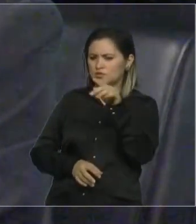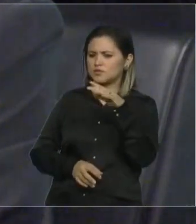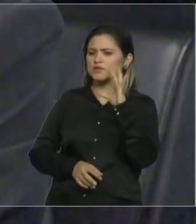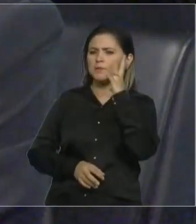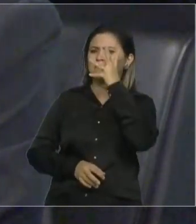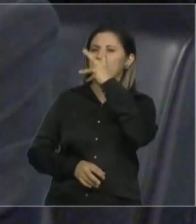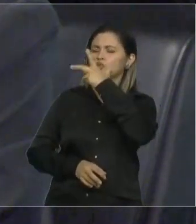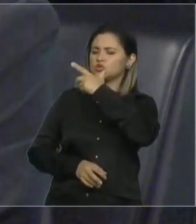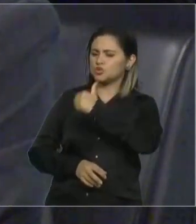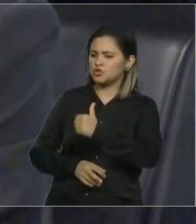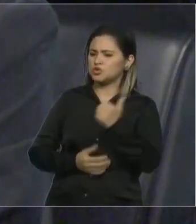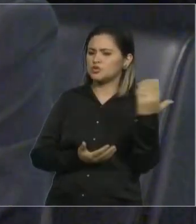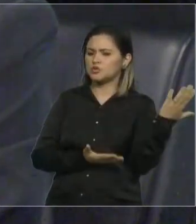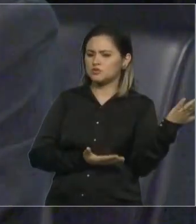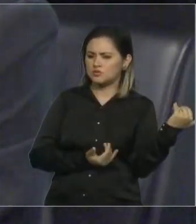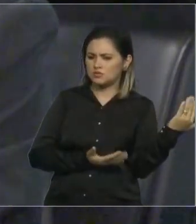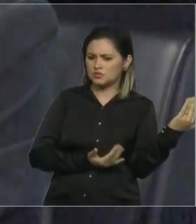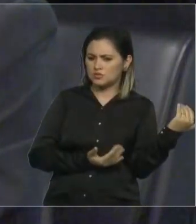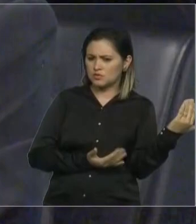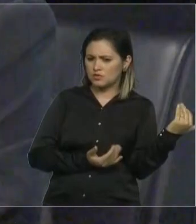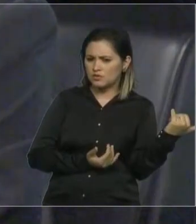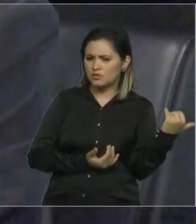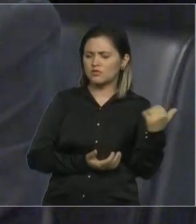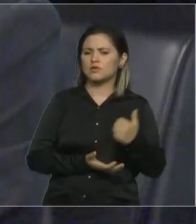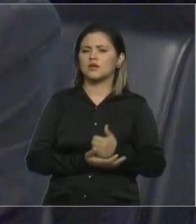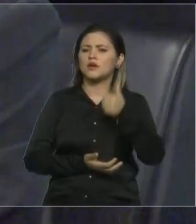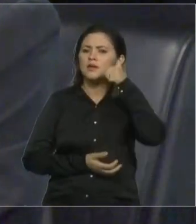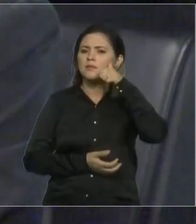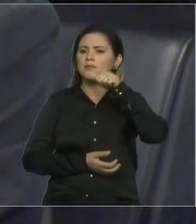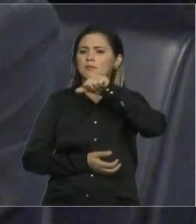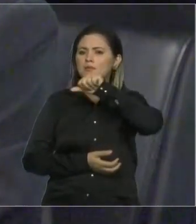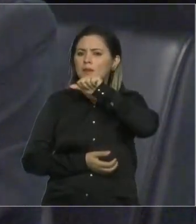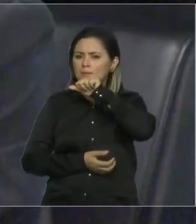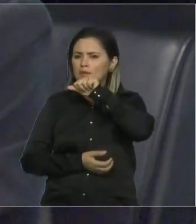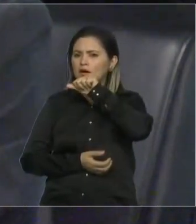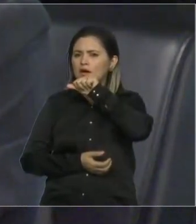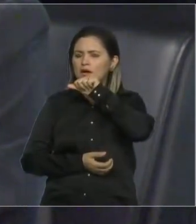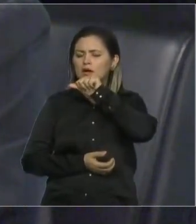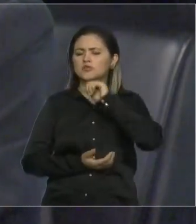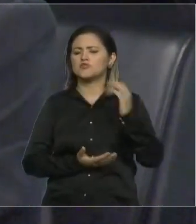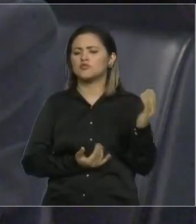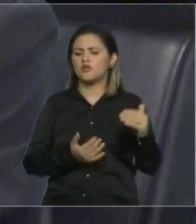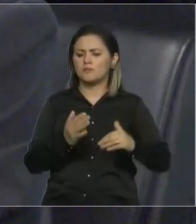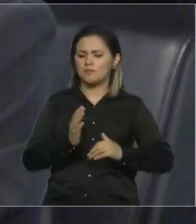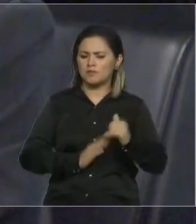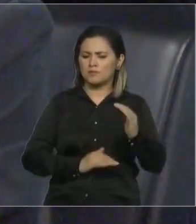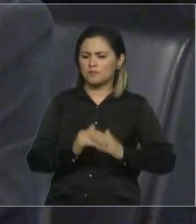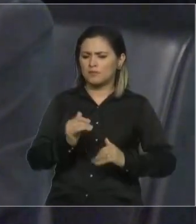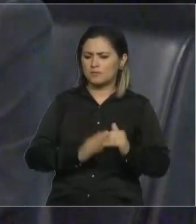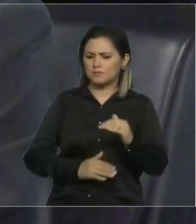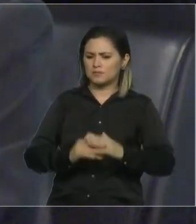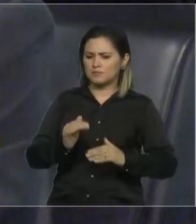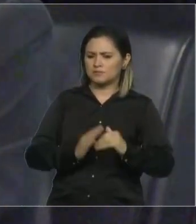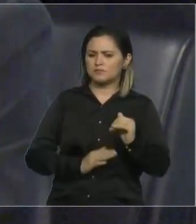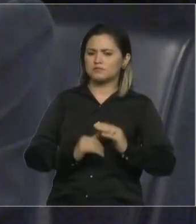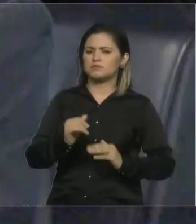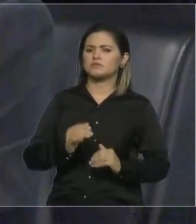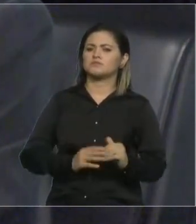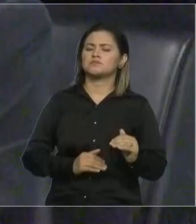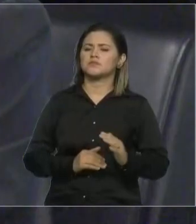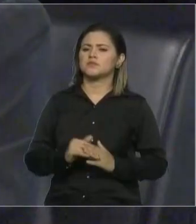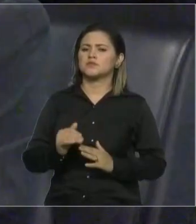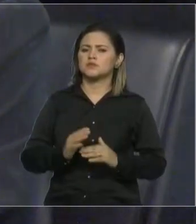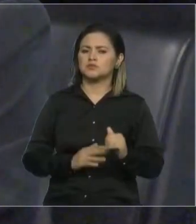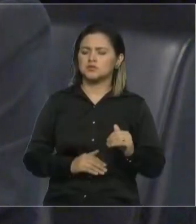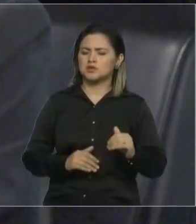que é uma mulher jovem, que foi uma mãe tão jovem, que é uma profissional que teve uma carreira bem sucedida